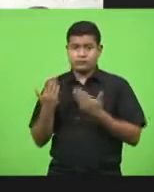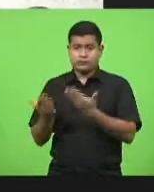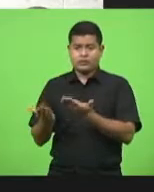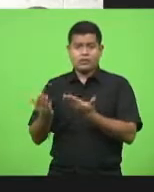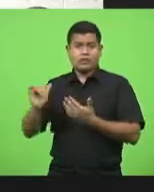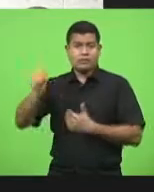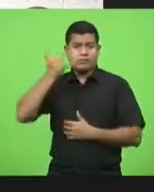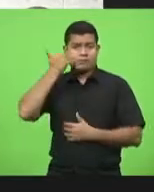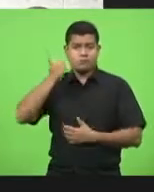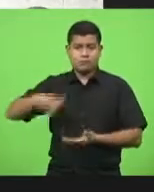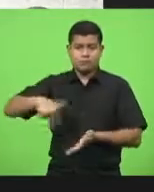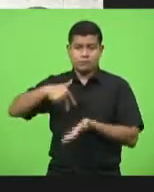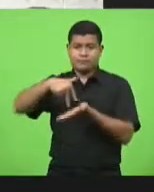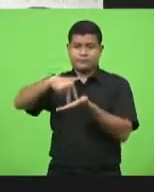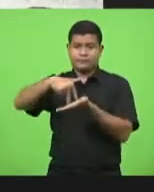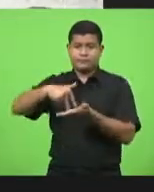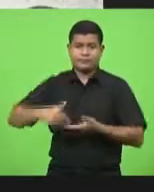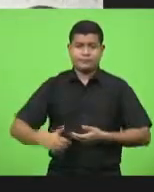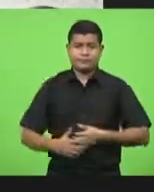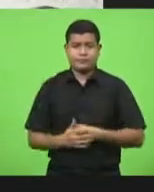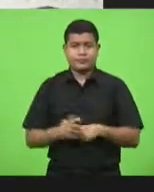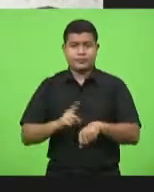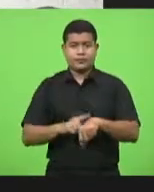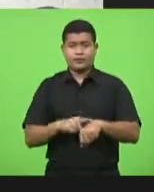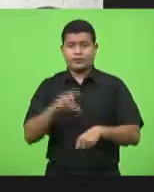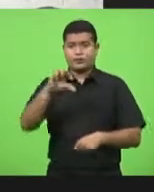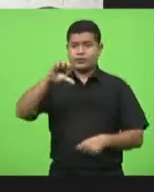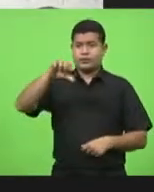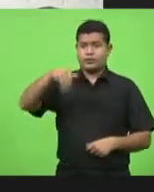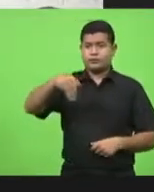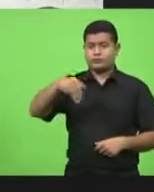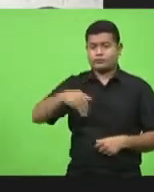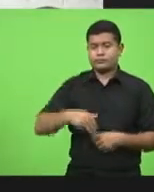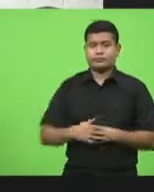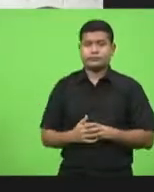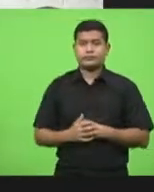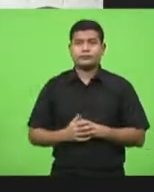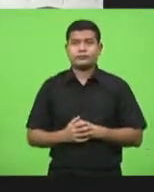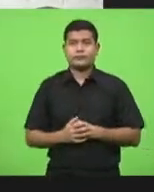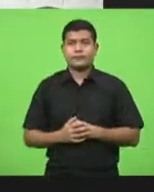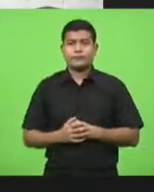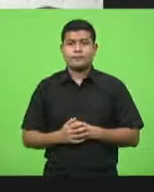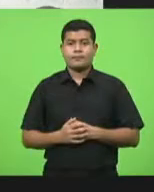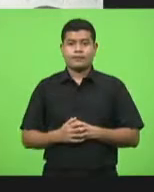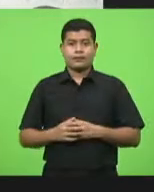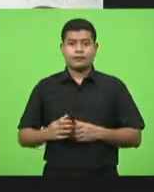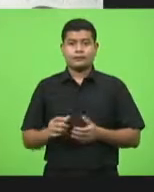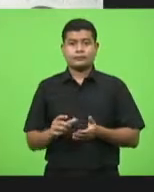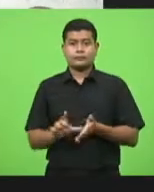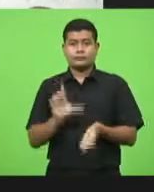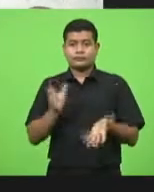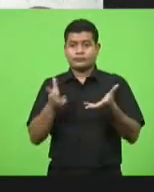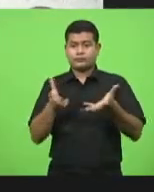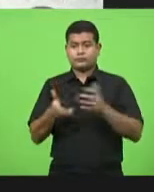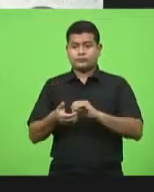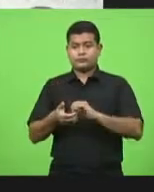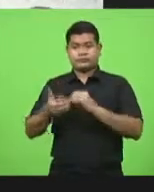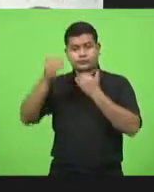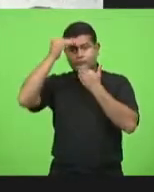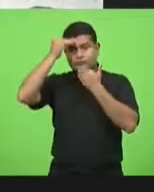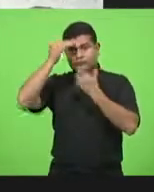uso da palavra, deputado Gessé, por 9 minutos, deputado. Primeiramente, queria agradecer os